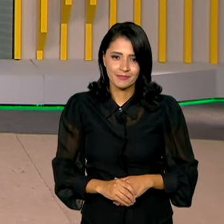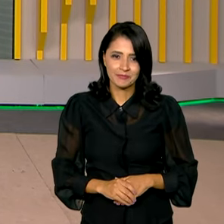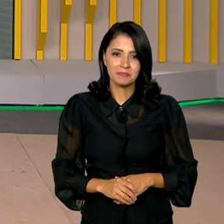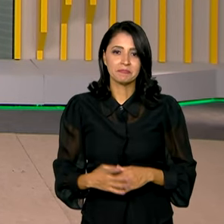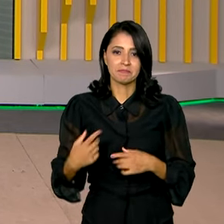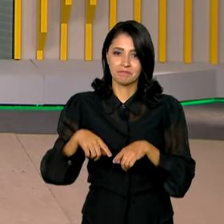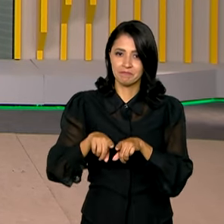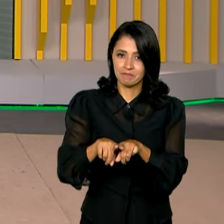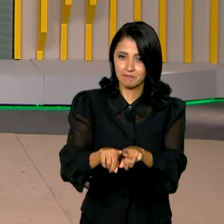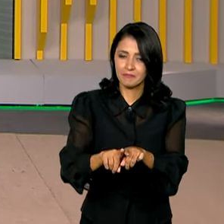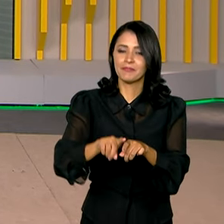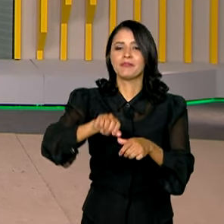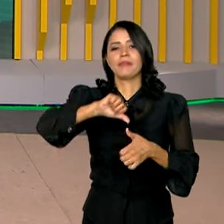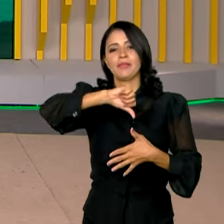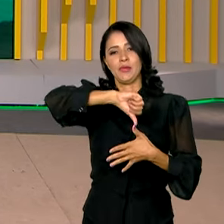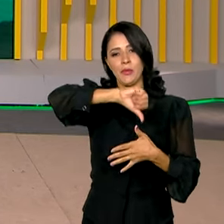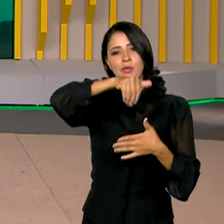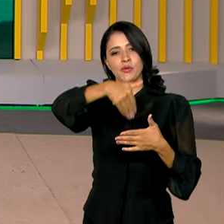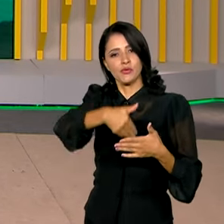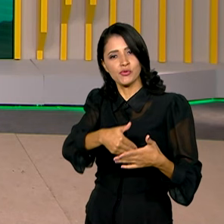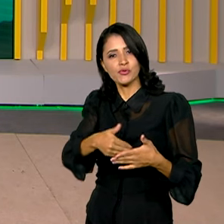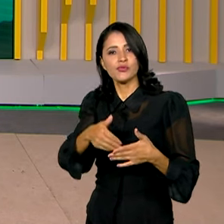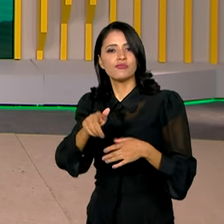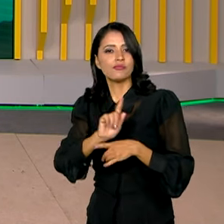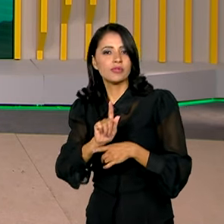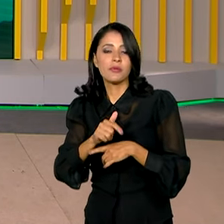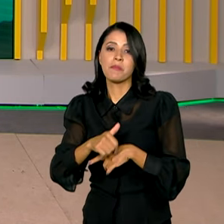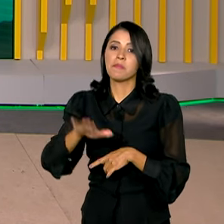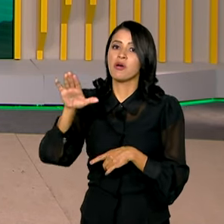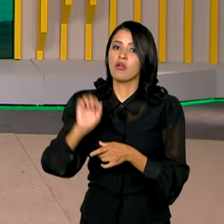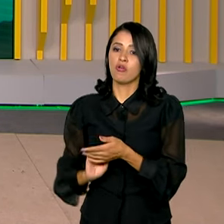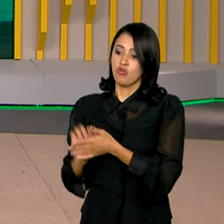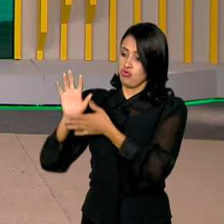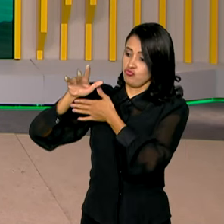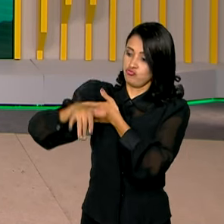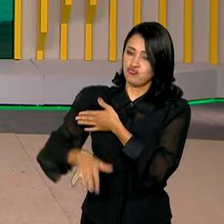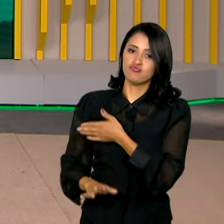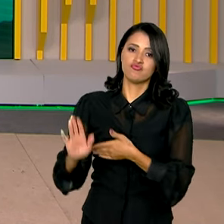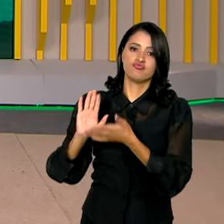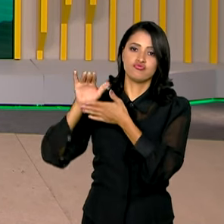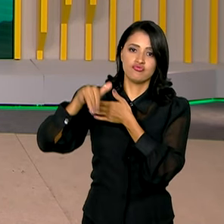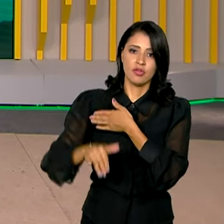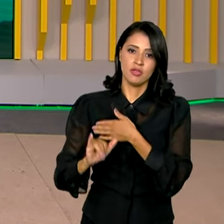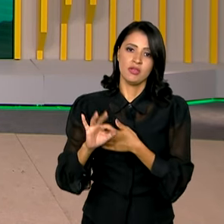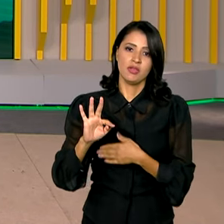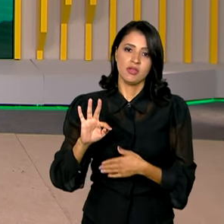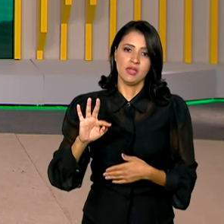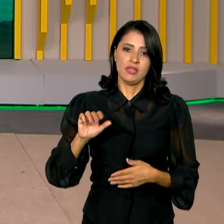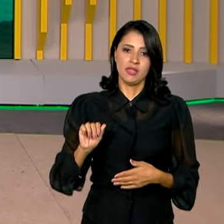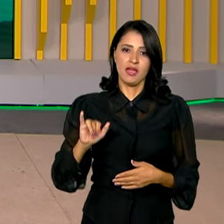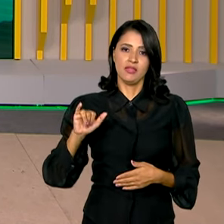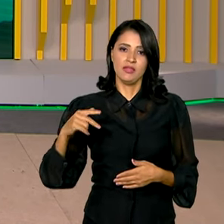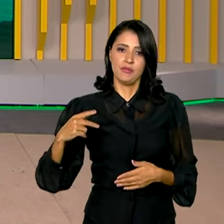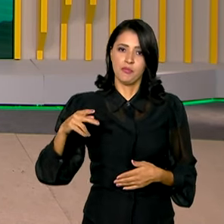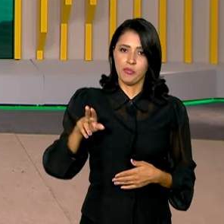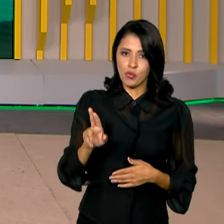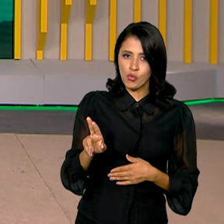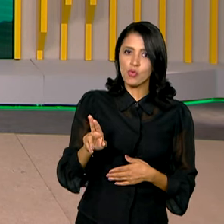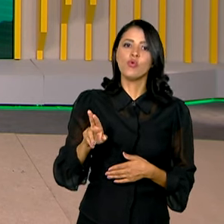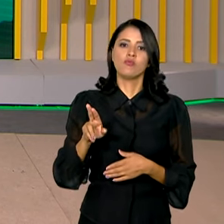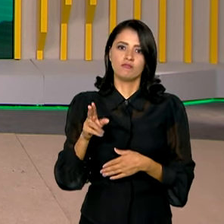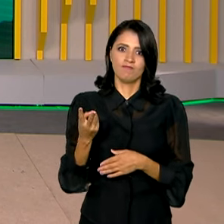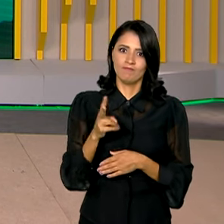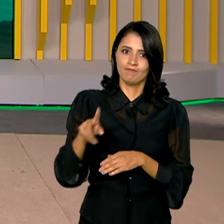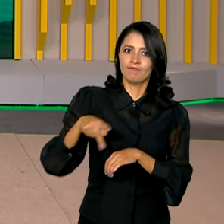Parceiros no Mercosul e na gestão de uma das maiores hidrelétricas do mundo, a Itaipu Binacional, Brasil e Paraguai discutiram